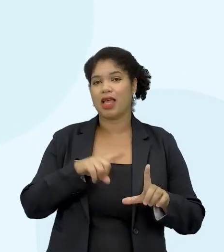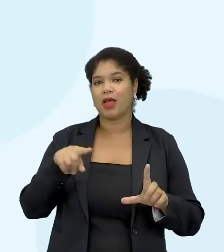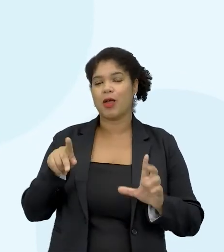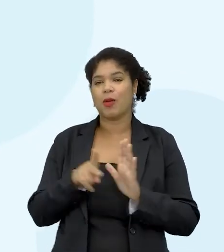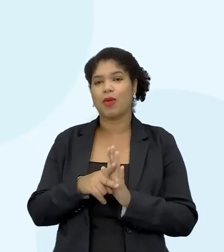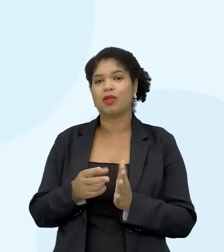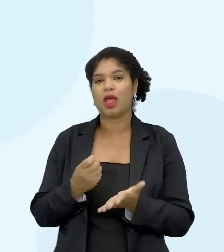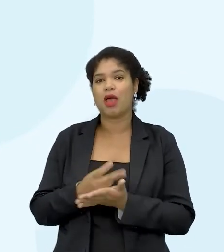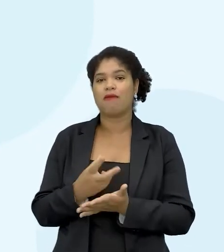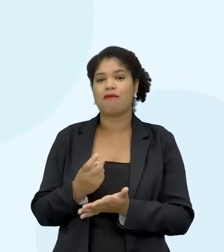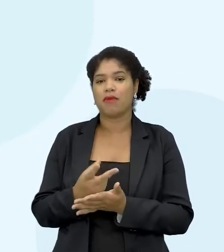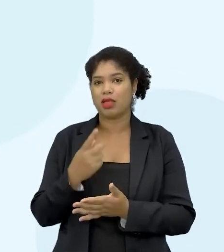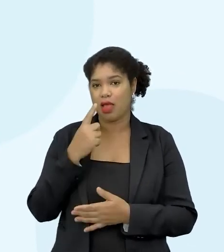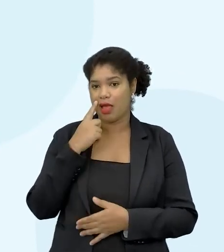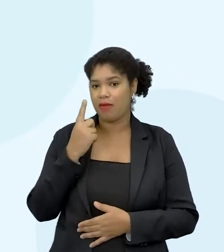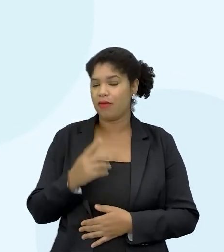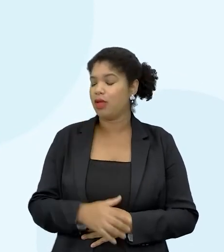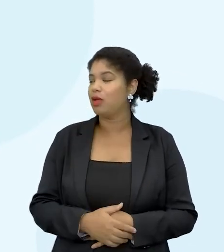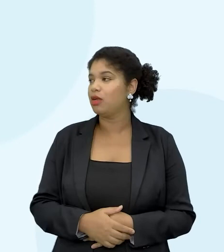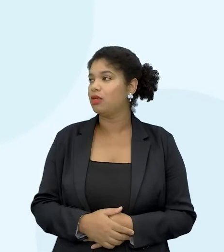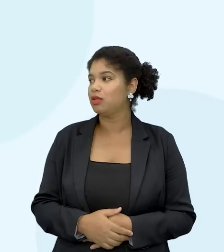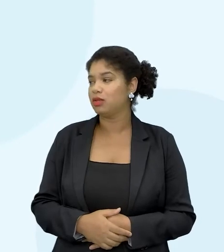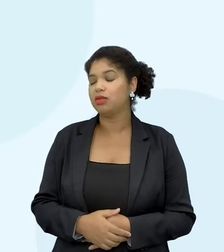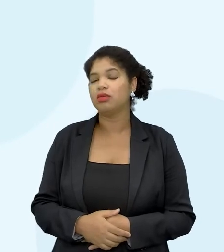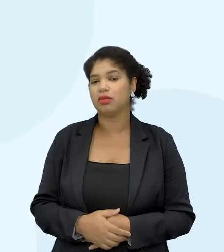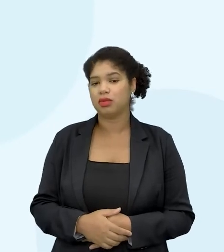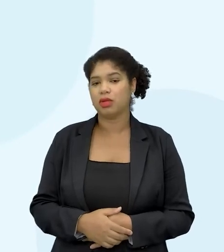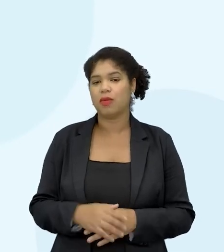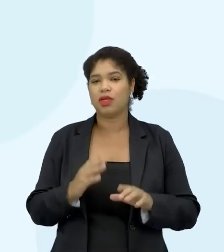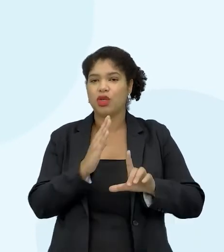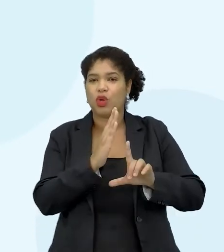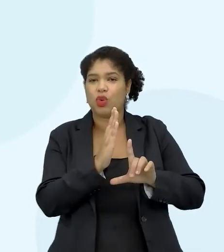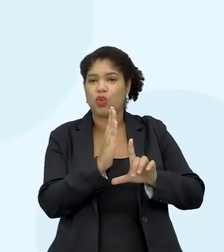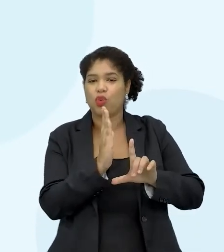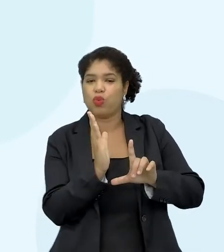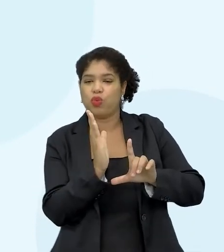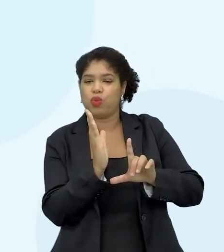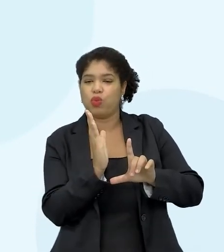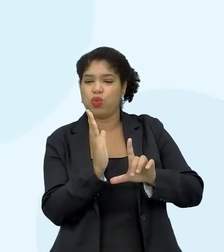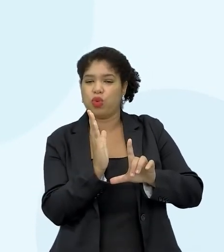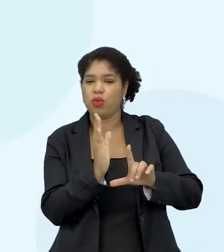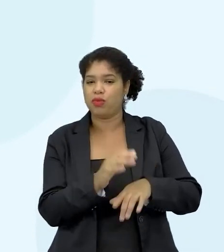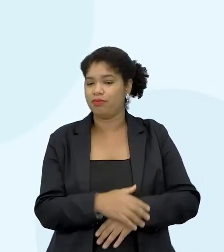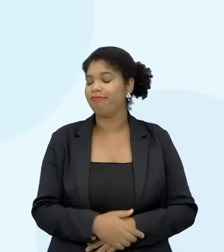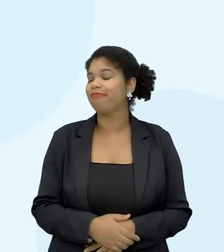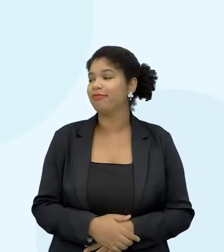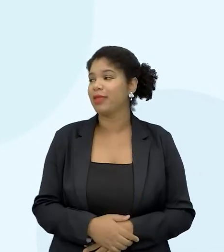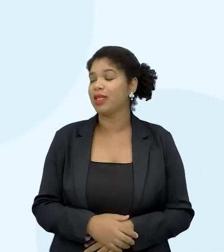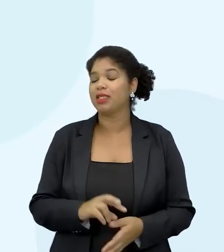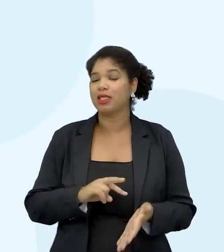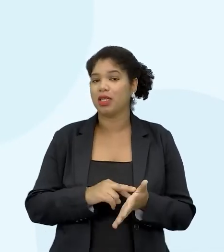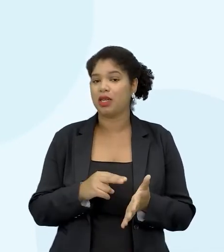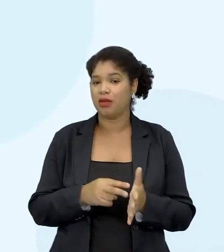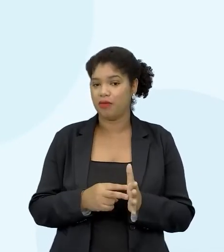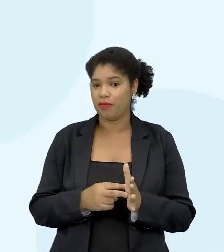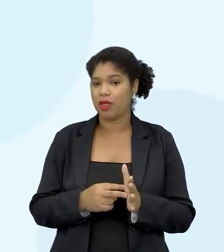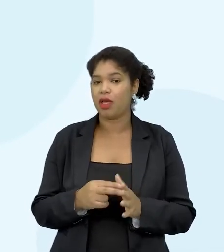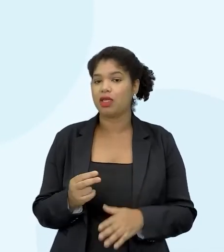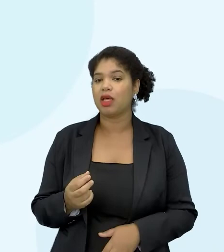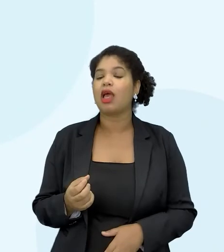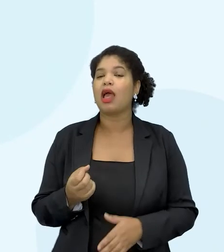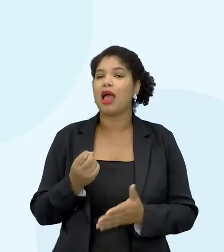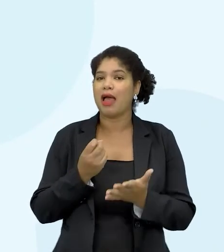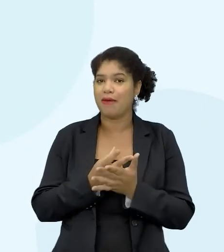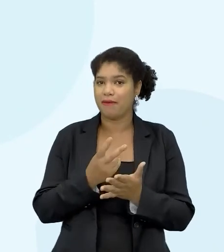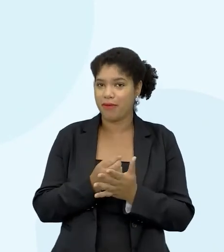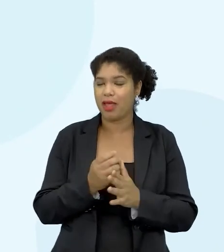venda, ele está mais inclinado do que o gráfico de custo. Quer dizer que o custo ele está crescendo e a venda está